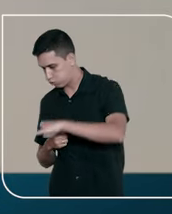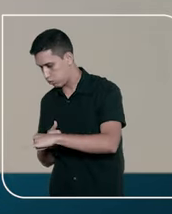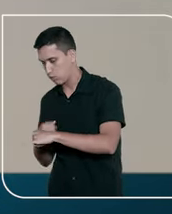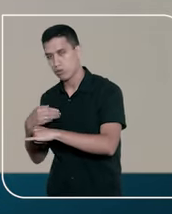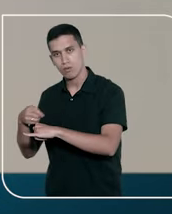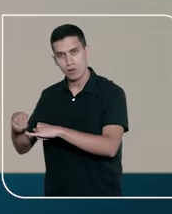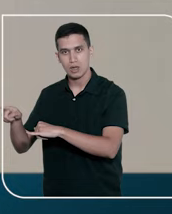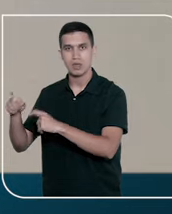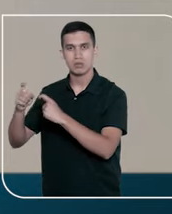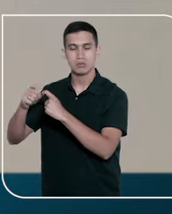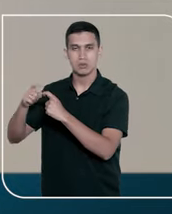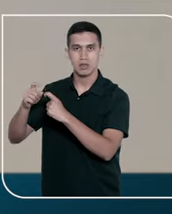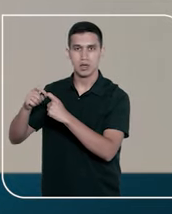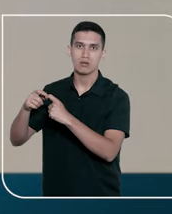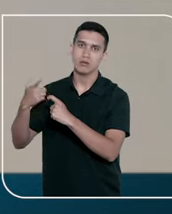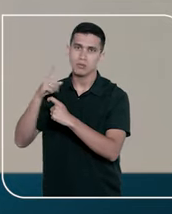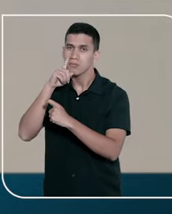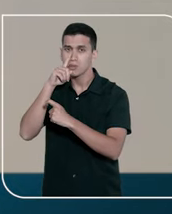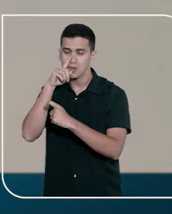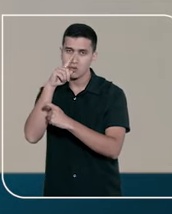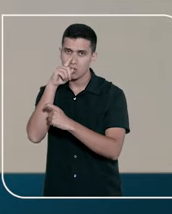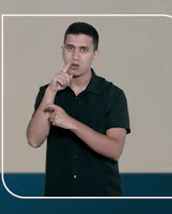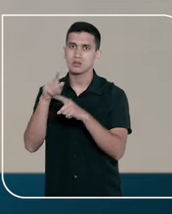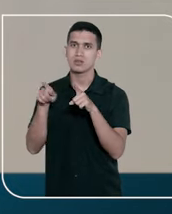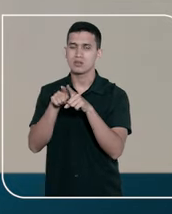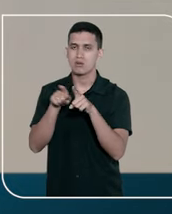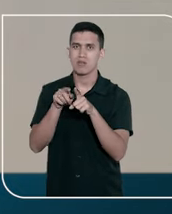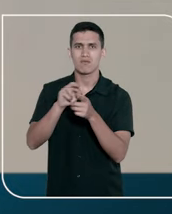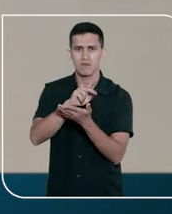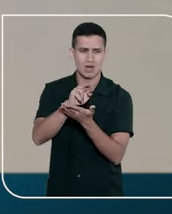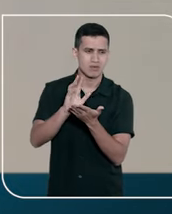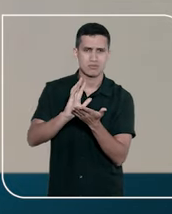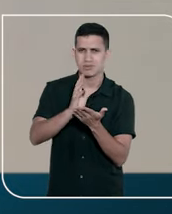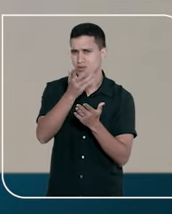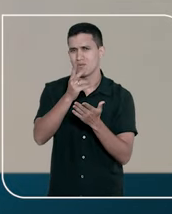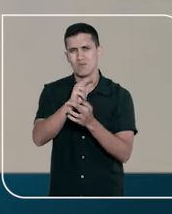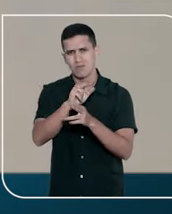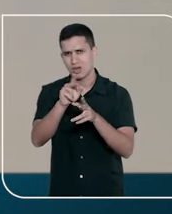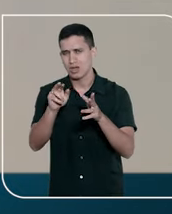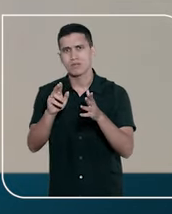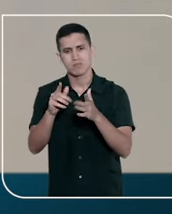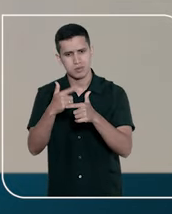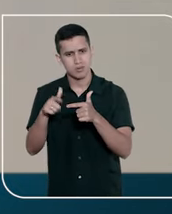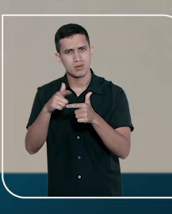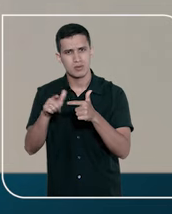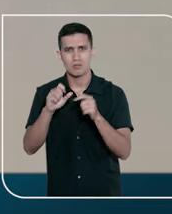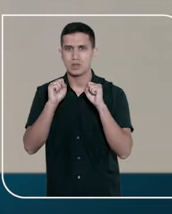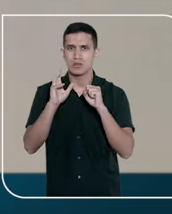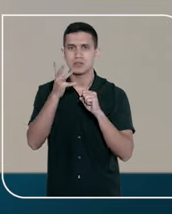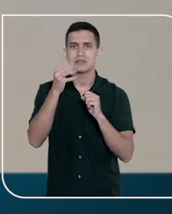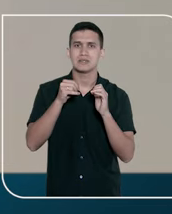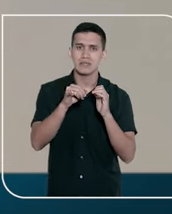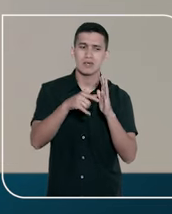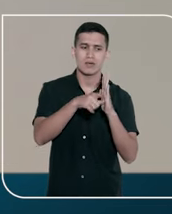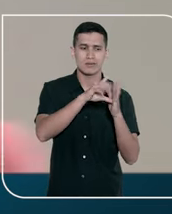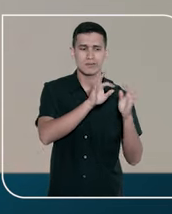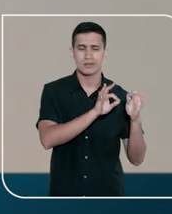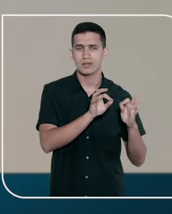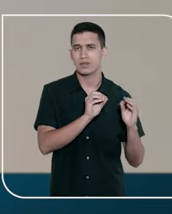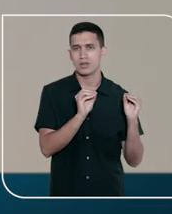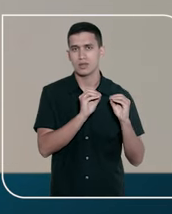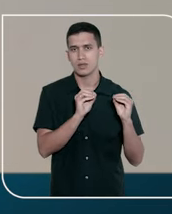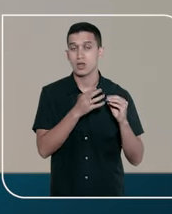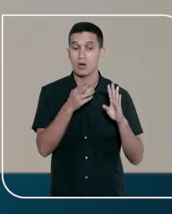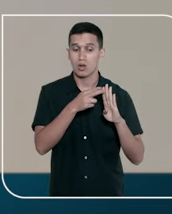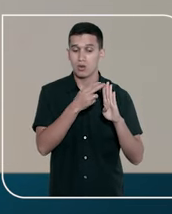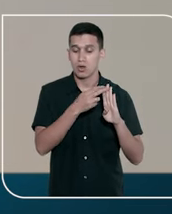os passageiros, a todos os tripulantes, aeronaves, terceira superfície. Então, são seríssimas as consequências. Então, as normas da ANAC não estão aí à toa.